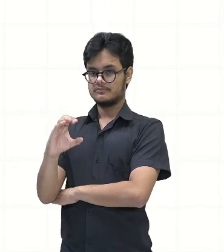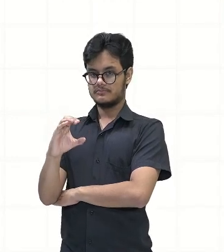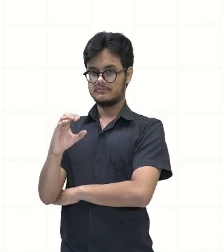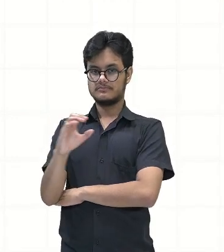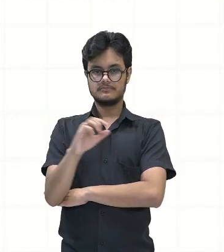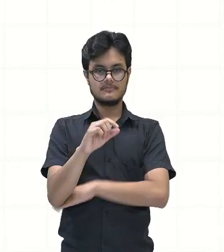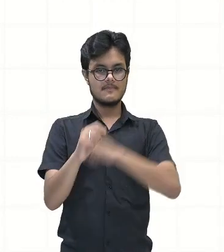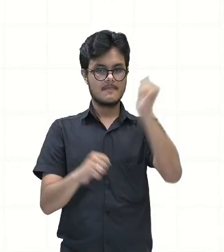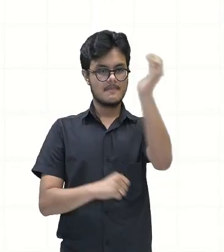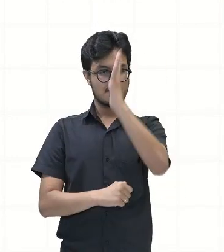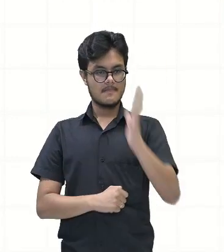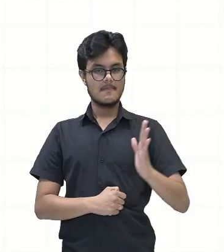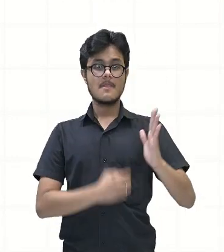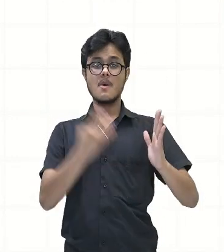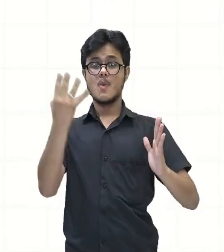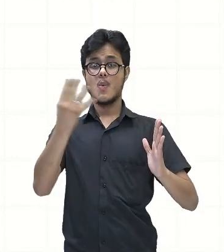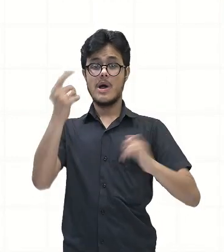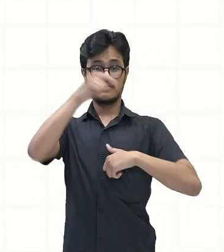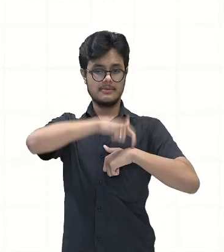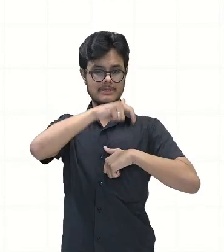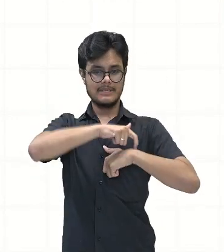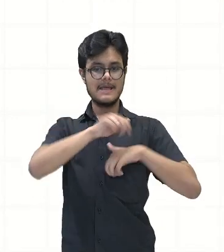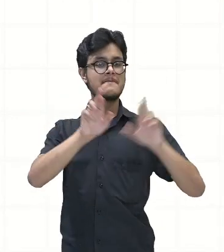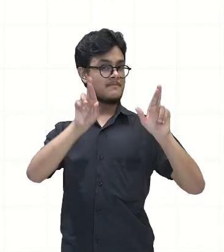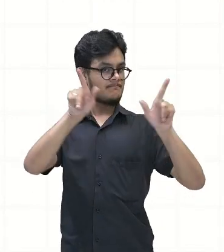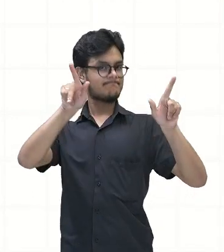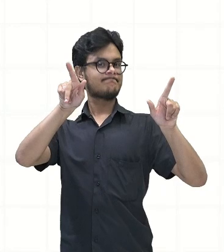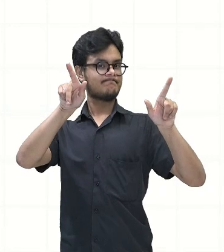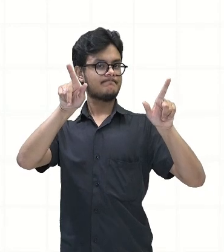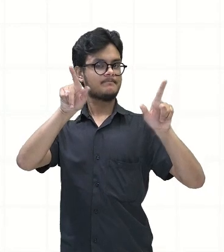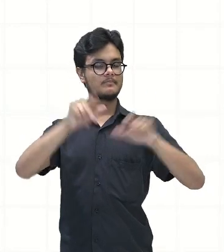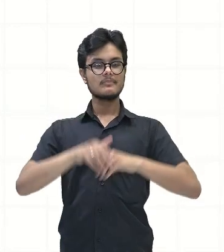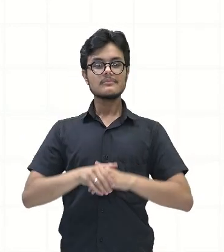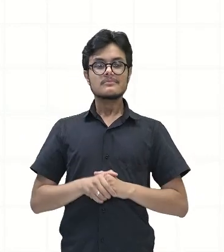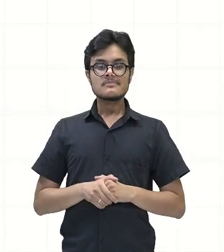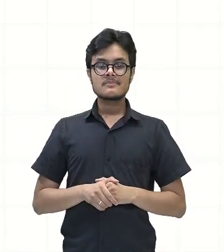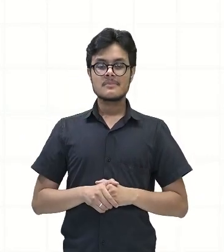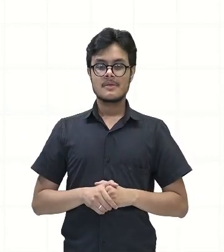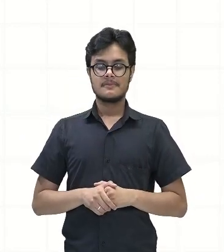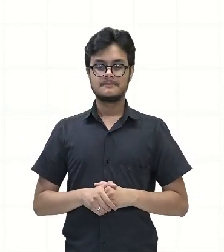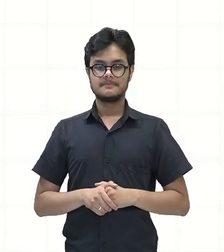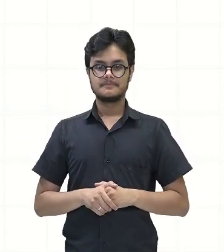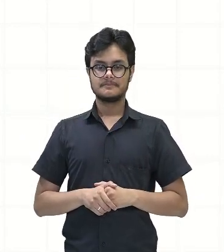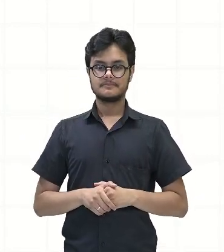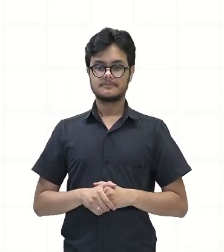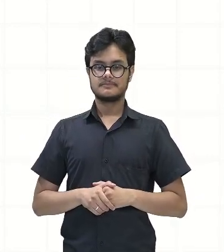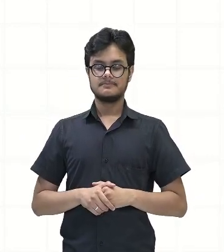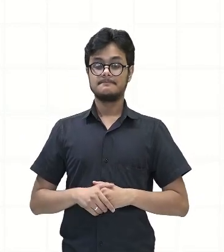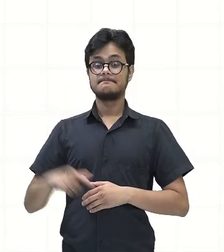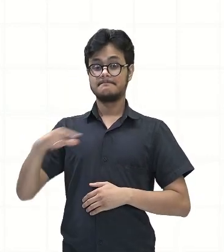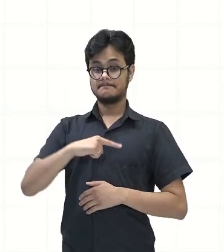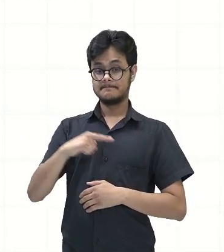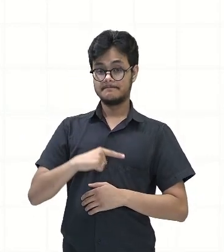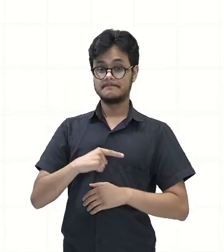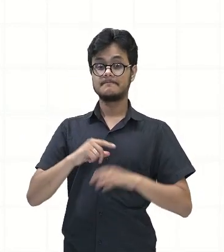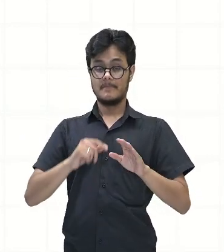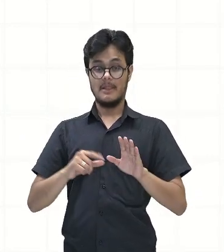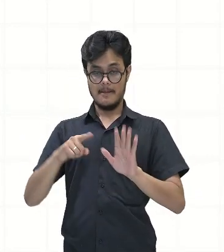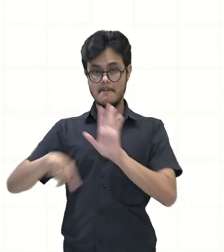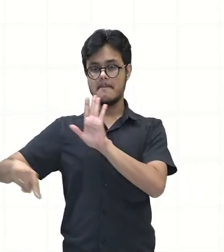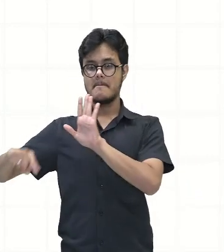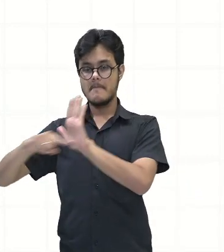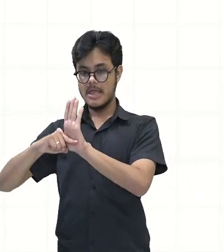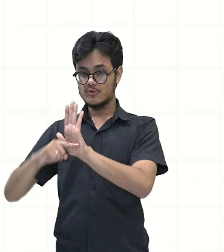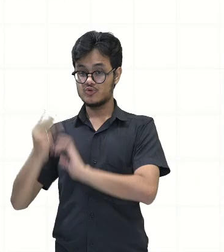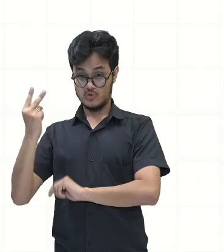horários, tá bom? Então, ele possui 4 fusos horários, e aí eu tenho aqui o fuso horário -2,